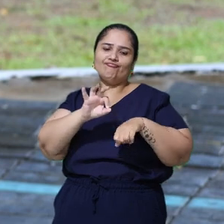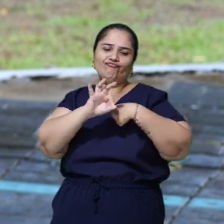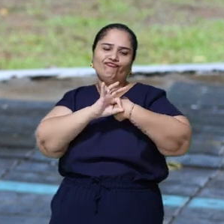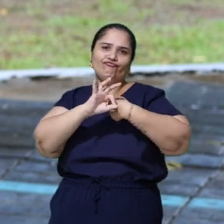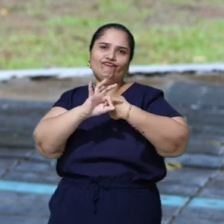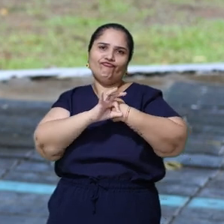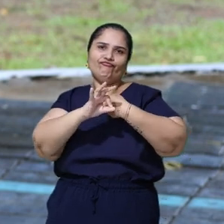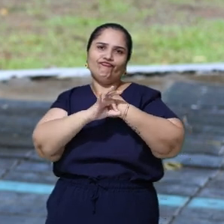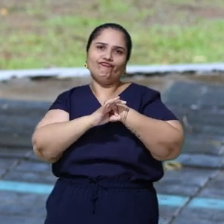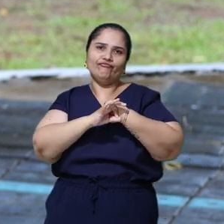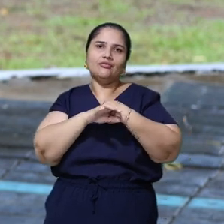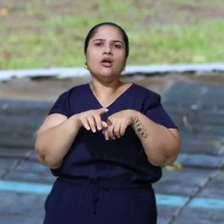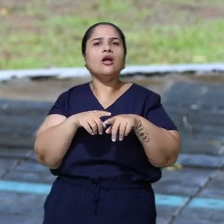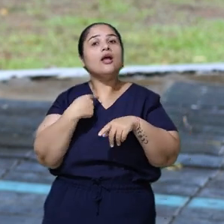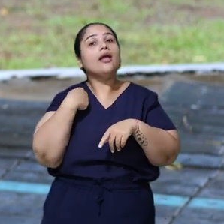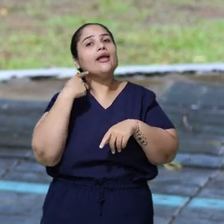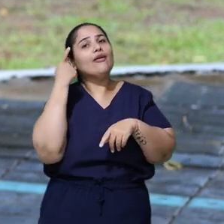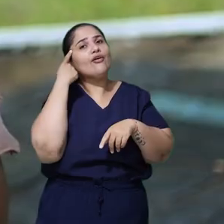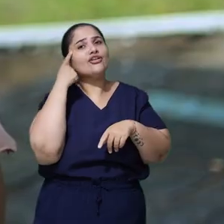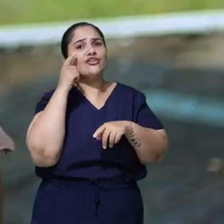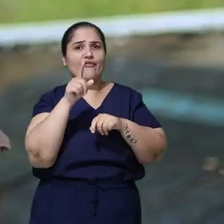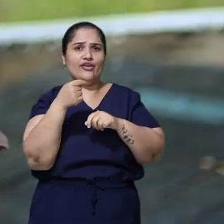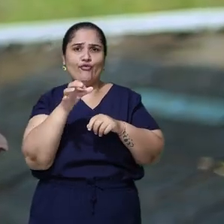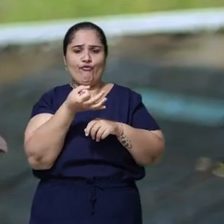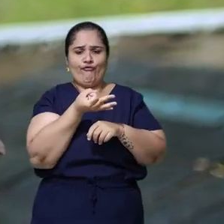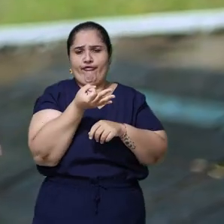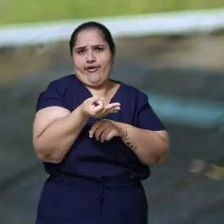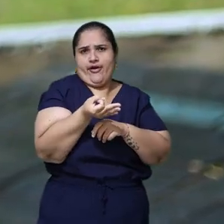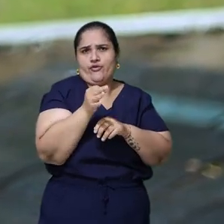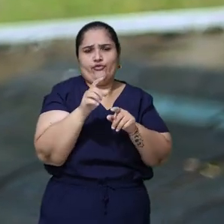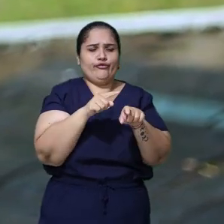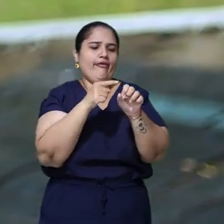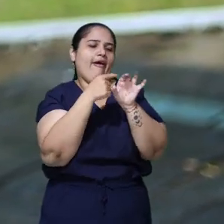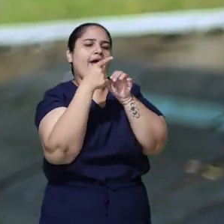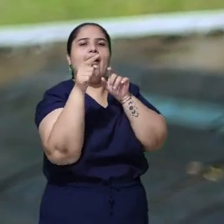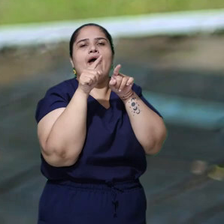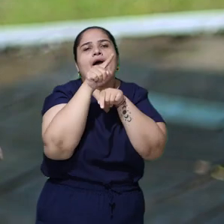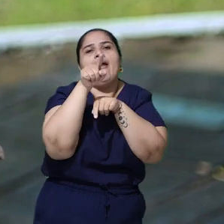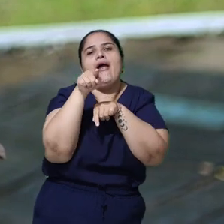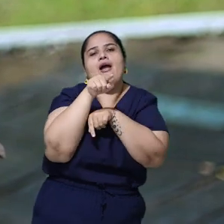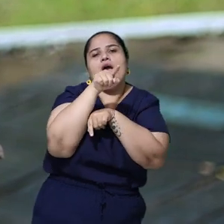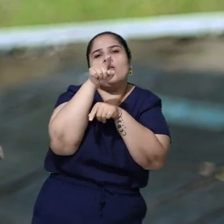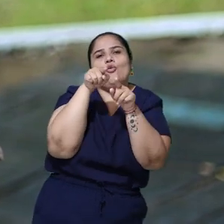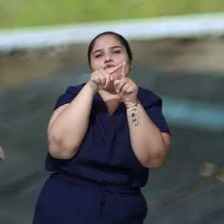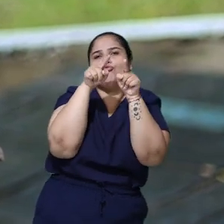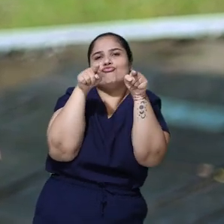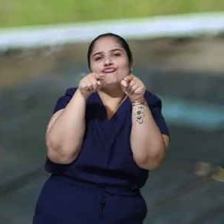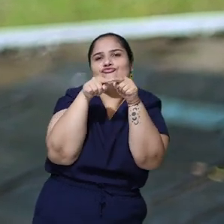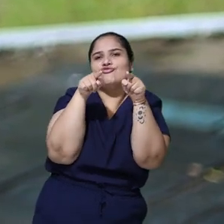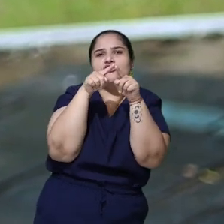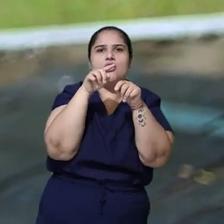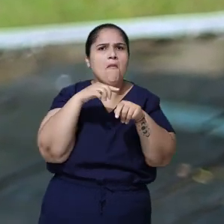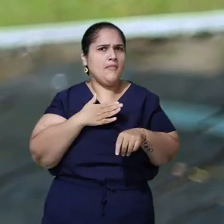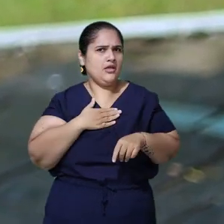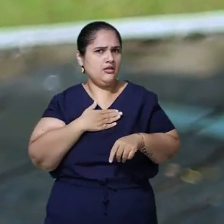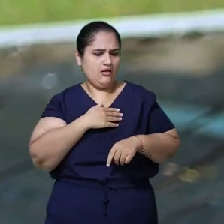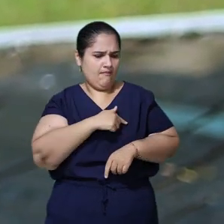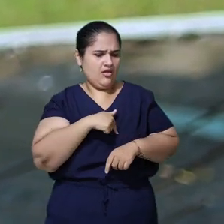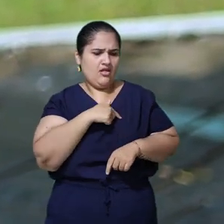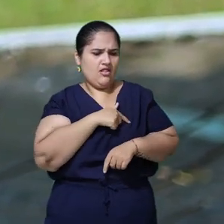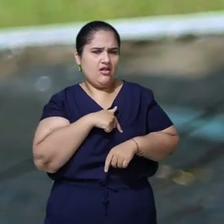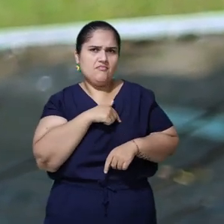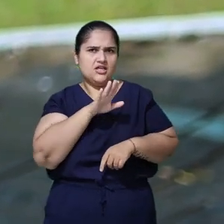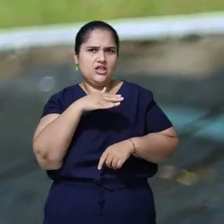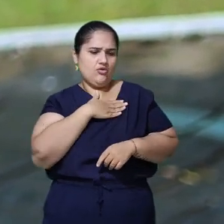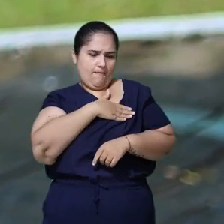eu achava que um nódulo ele era um caroço, redondinho. Mas na minha mama não era algo específico que tu passasse